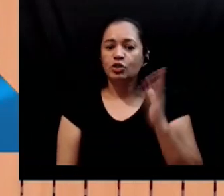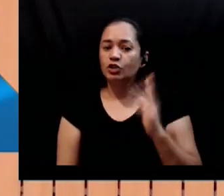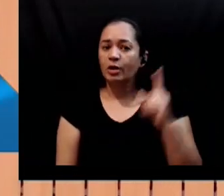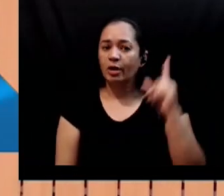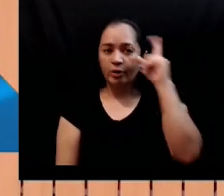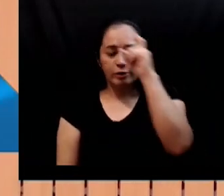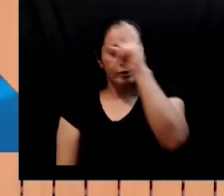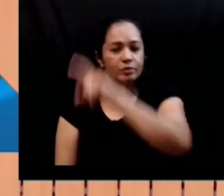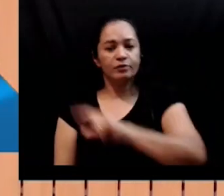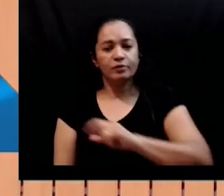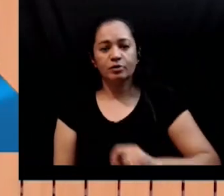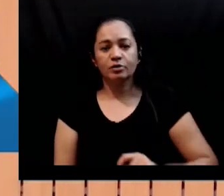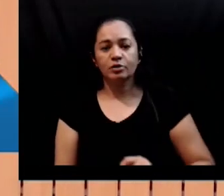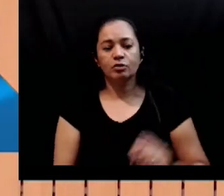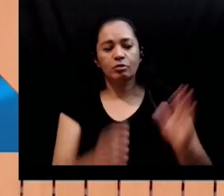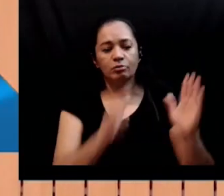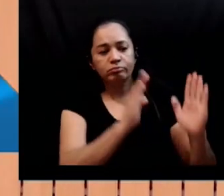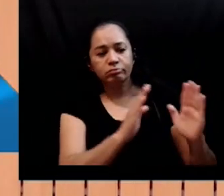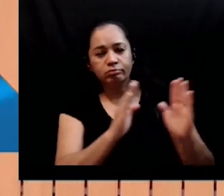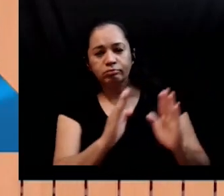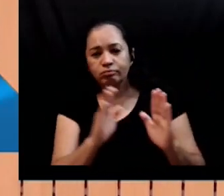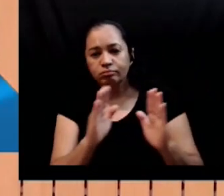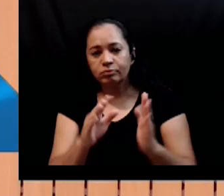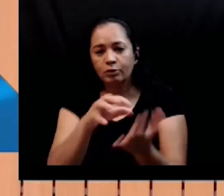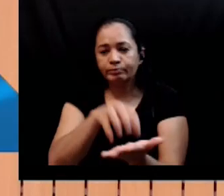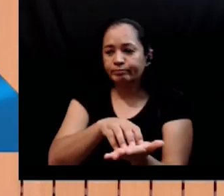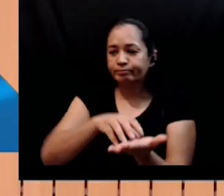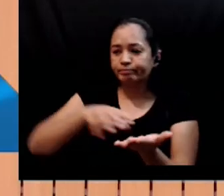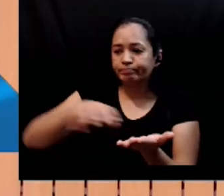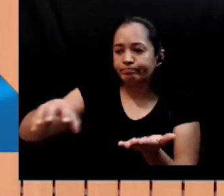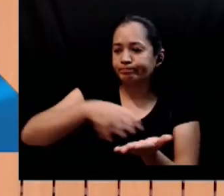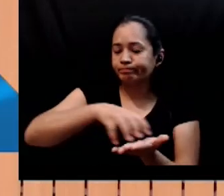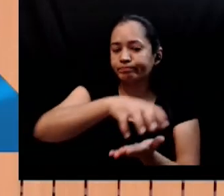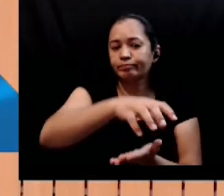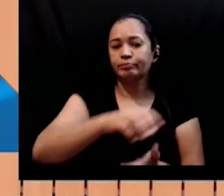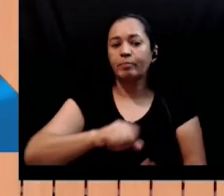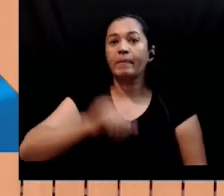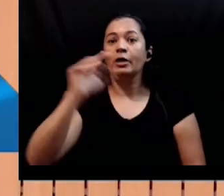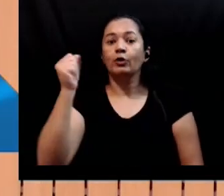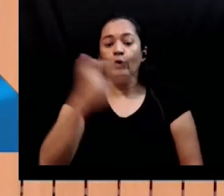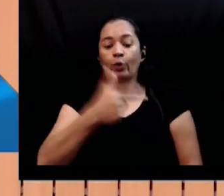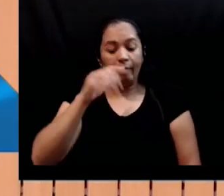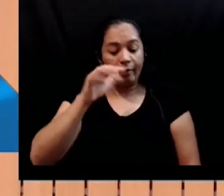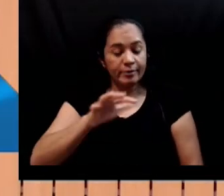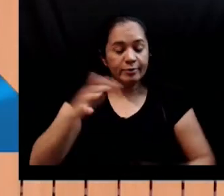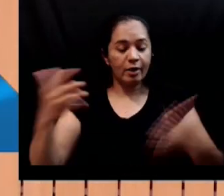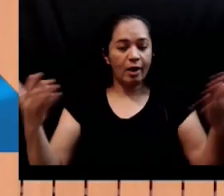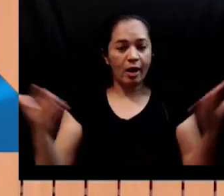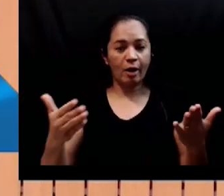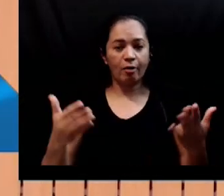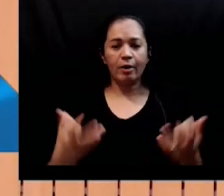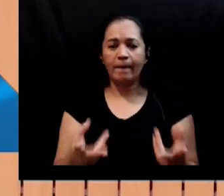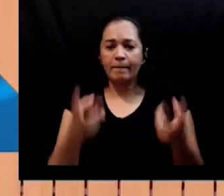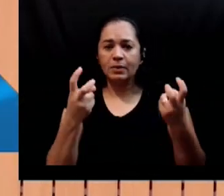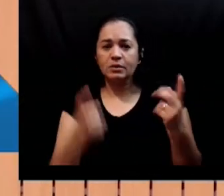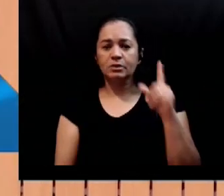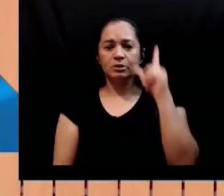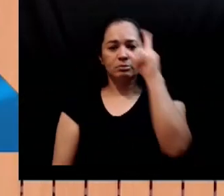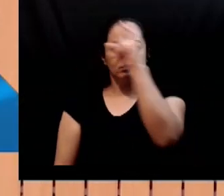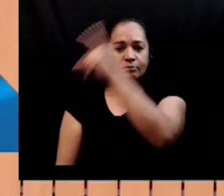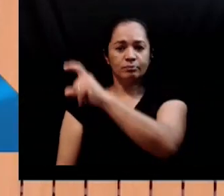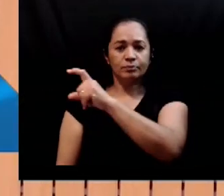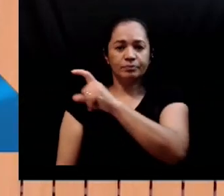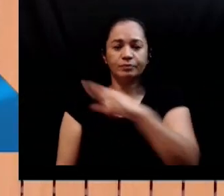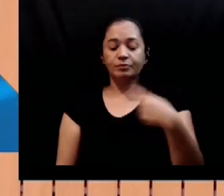ter um processo de descentralização. E mais do que isso, agora a gente vê uma dificuldade de nosso calendário, as